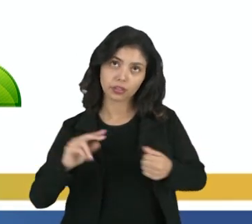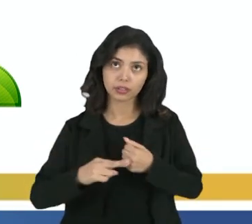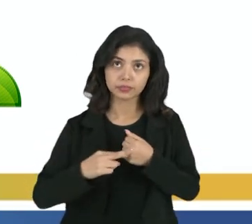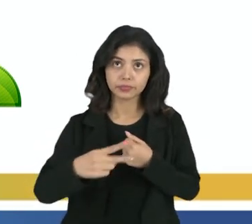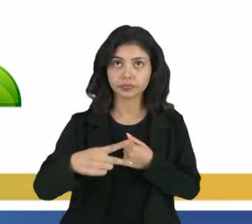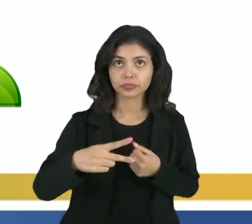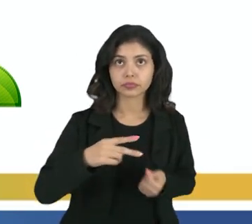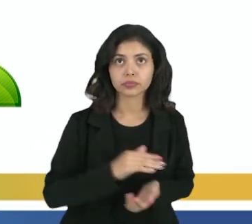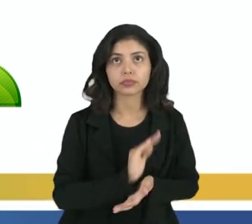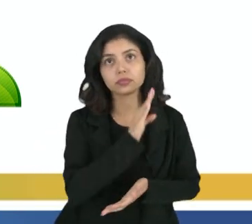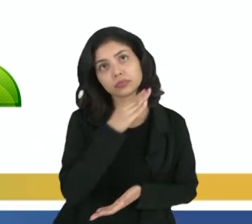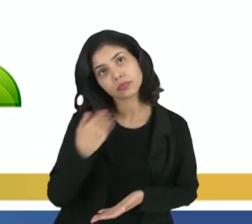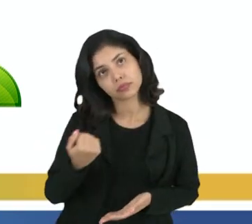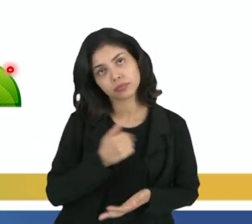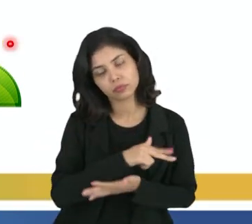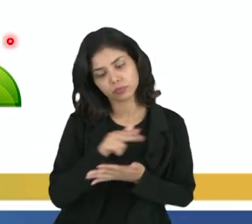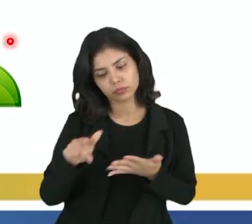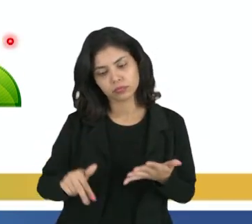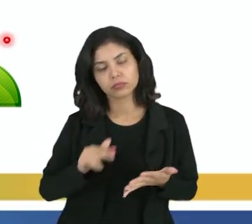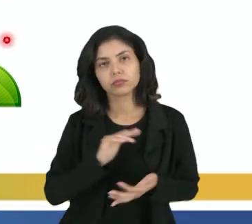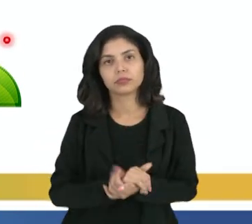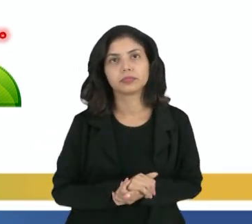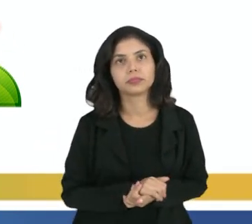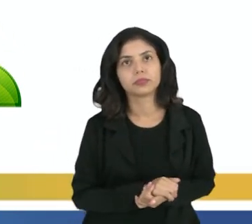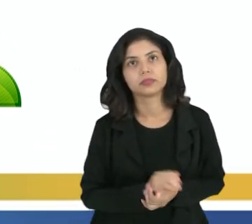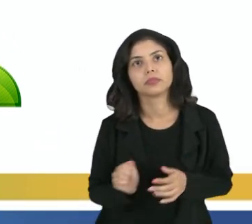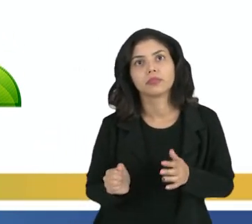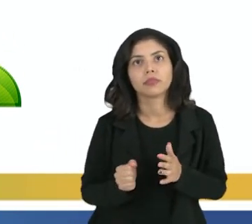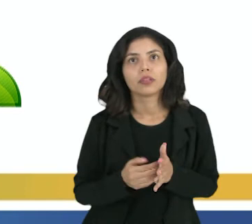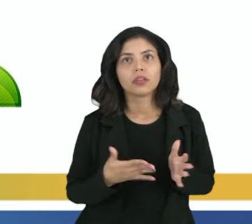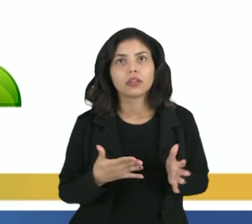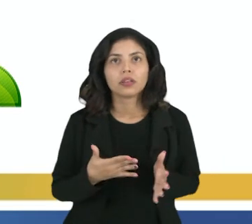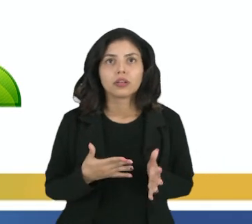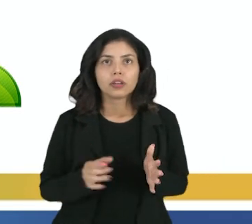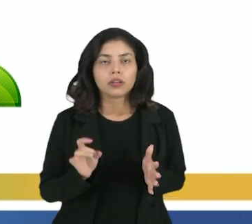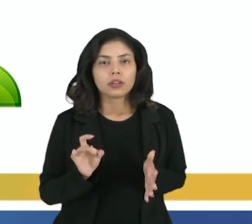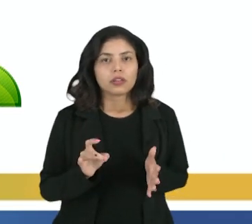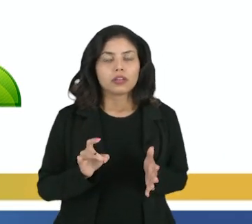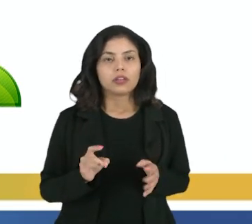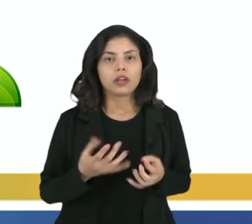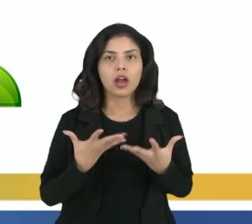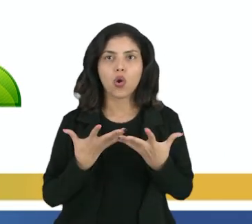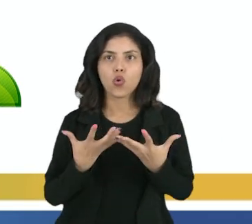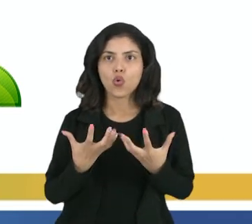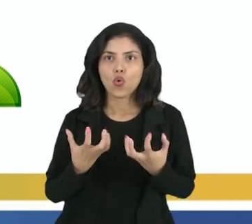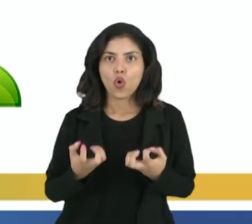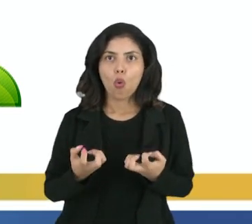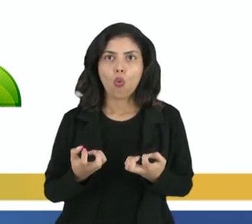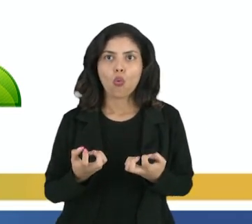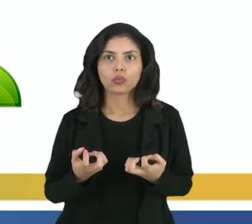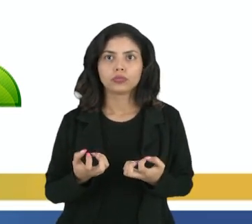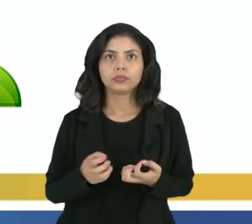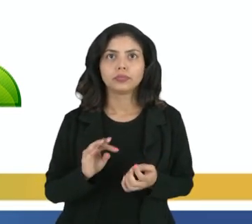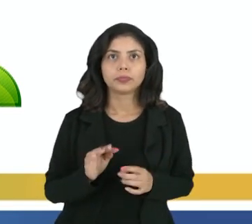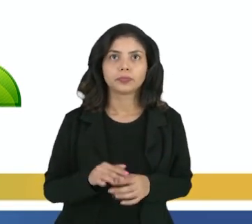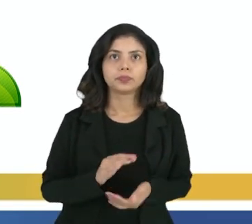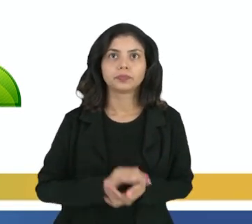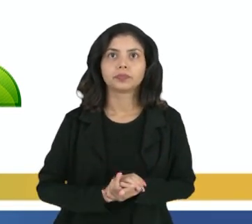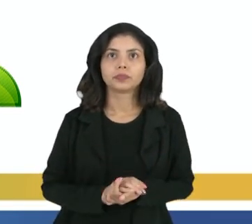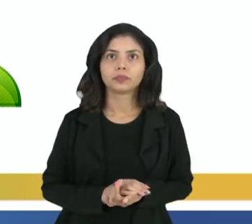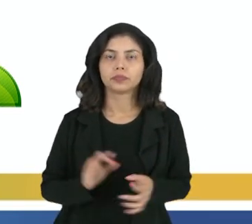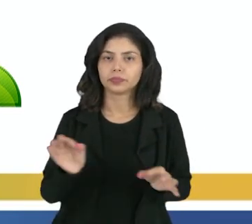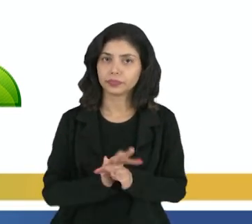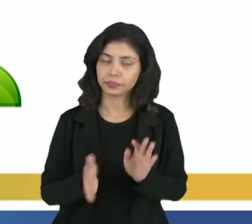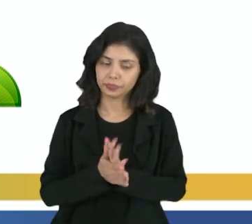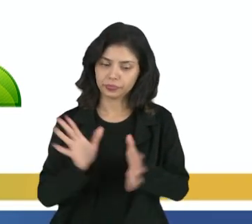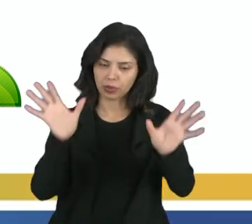solo, ok? E do meio ambiente. Porque muitas vezes a gente pensa que a chuva ácida vai só corroer aquelas estátuas, né,